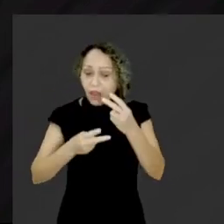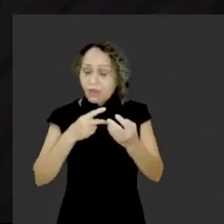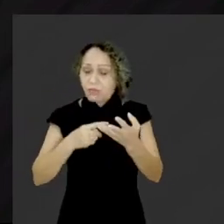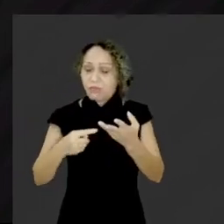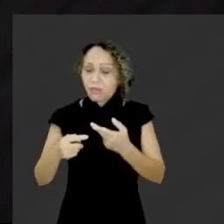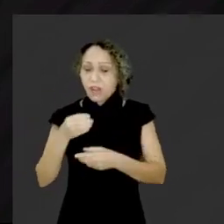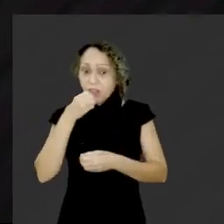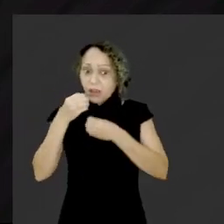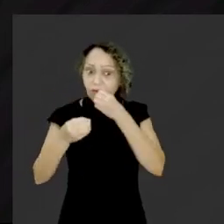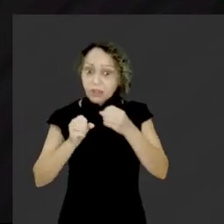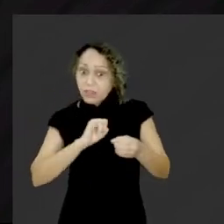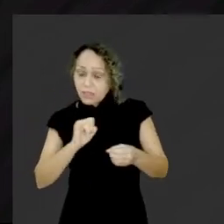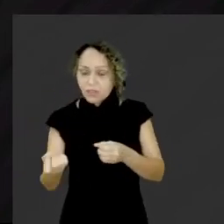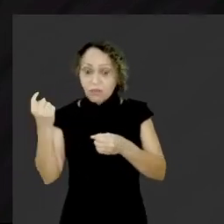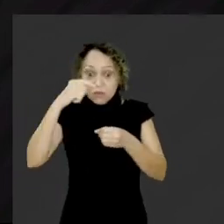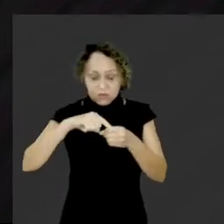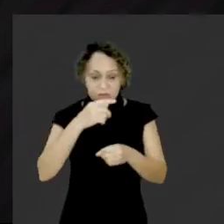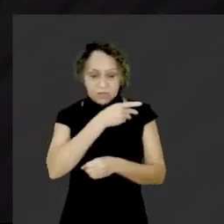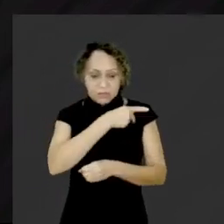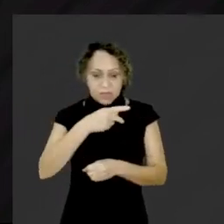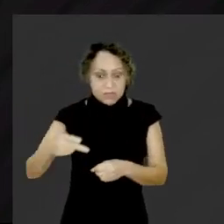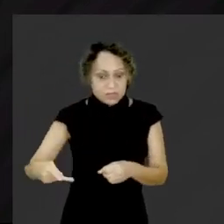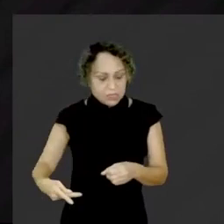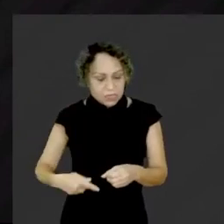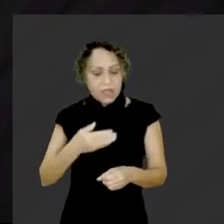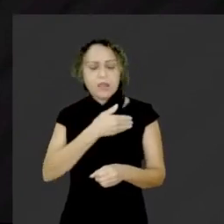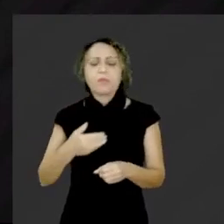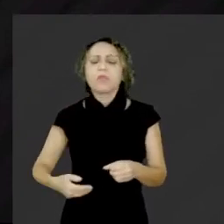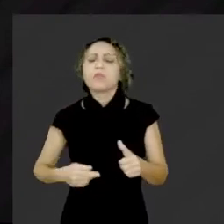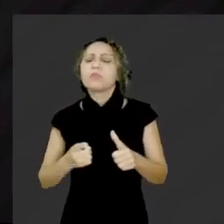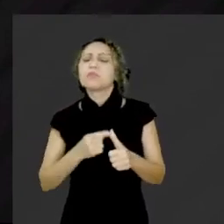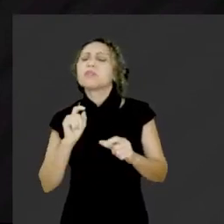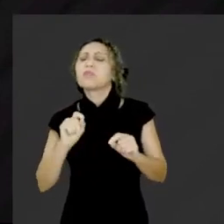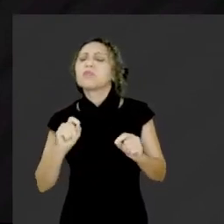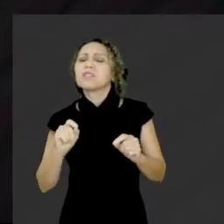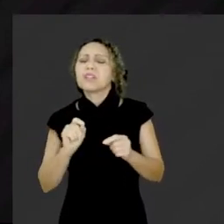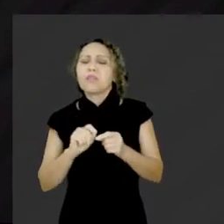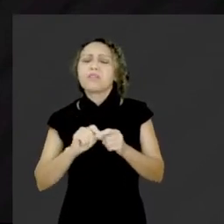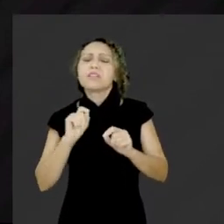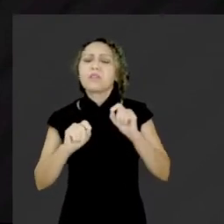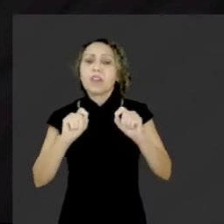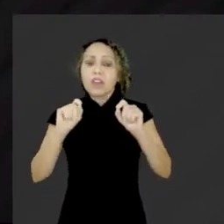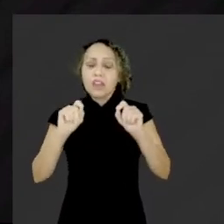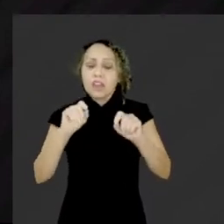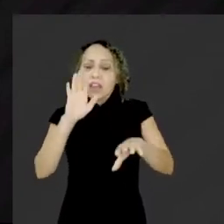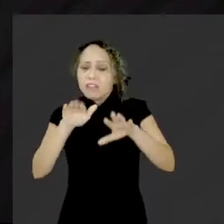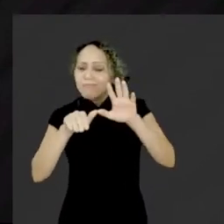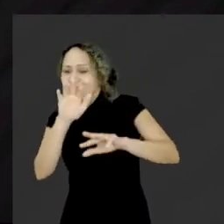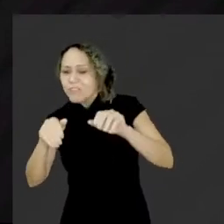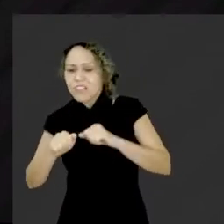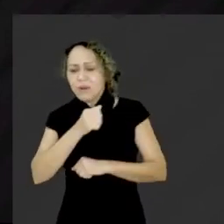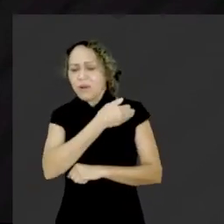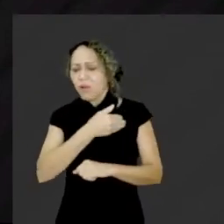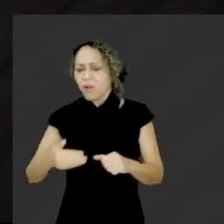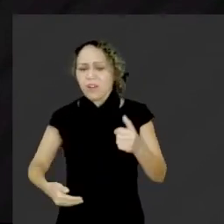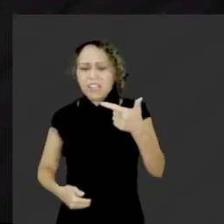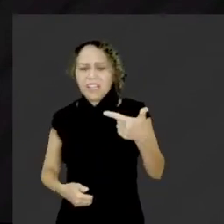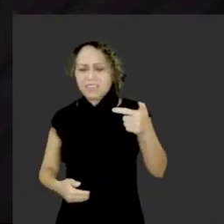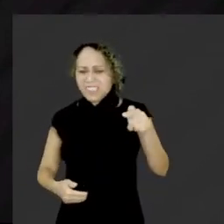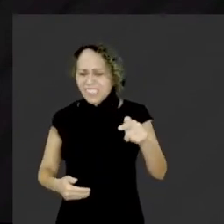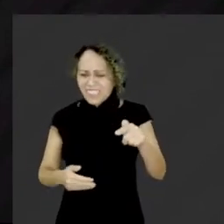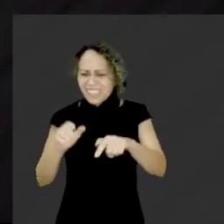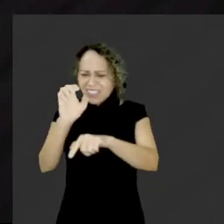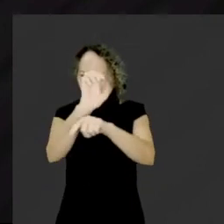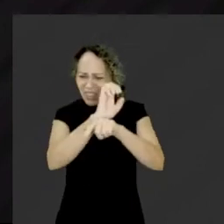levando em conta a questão da educação, levando em conta a questão da saúde, né? Porque são duas coisas, e a questão da